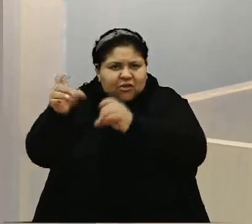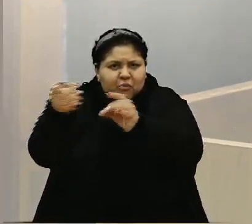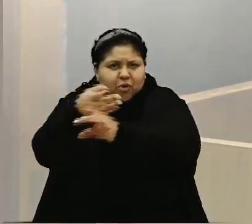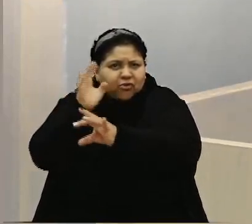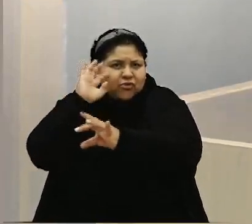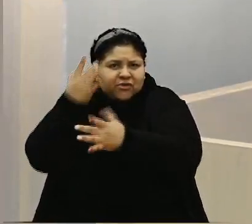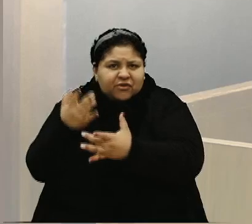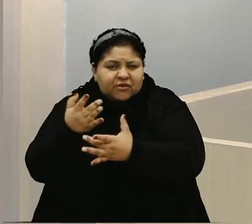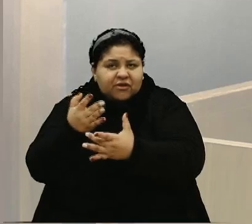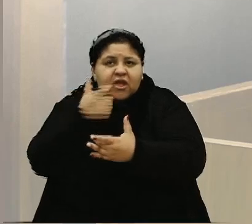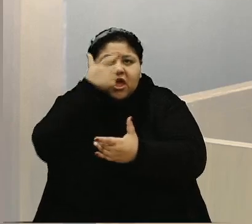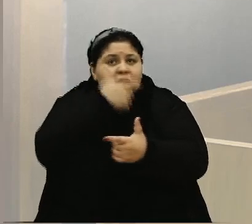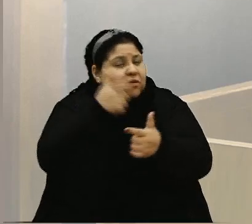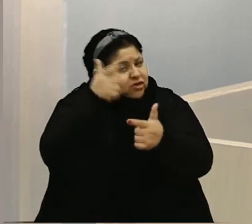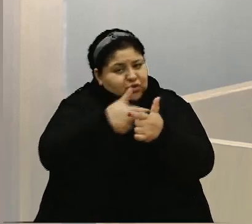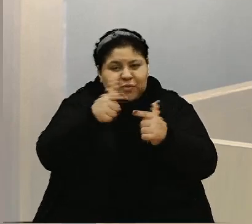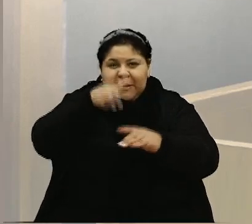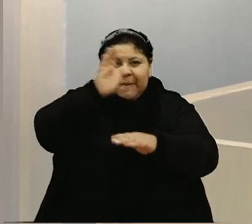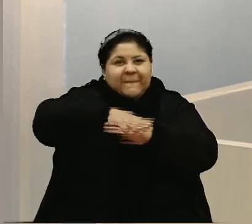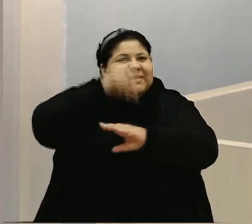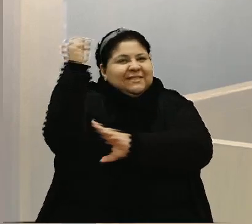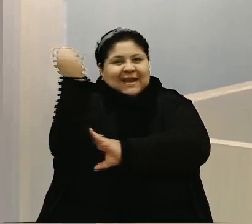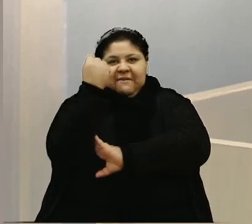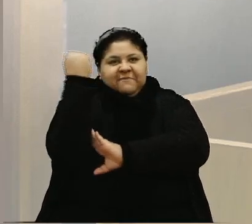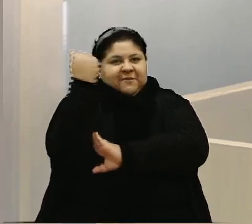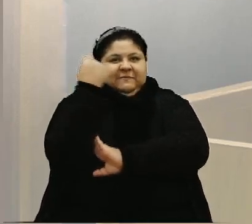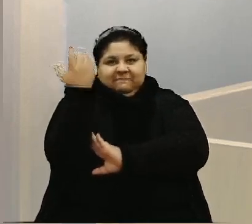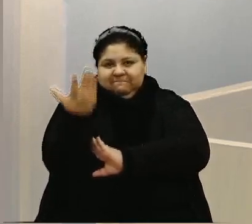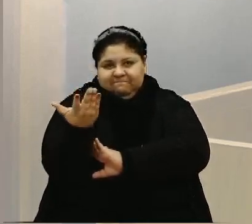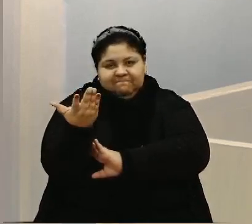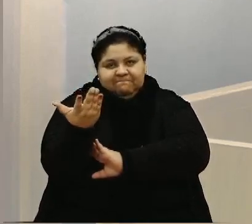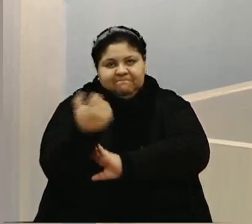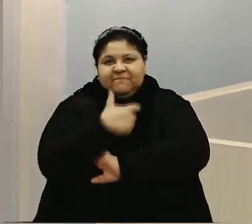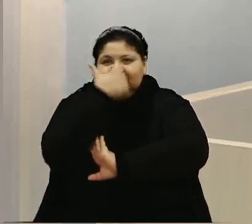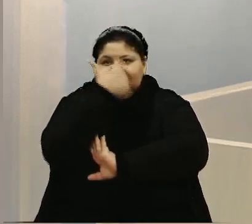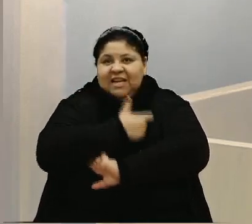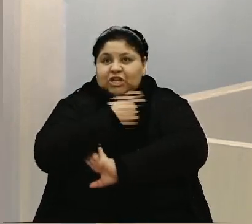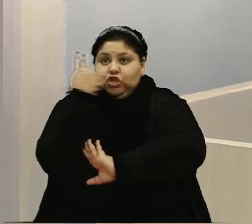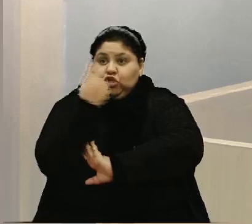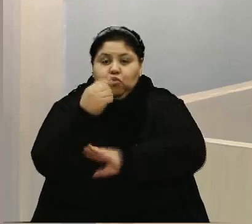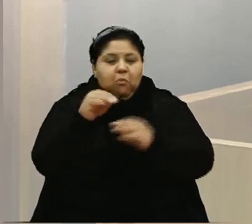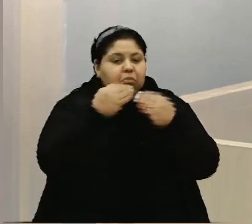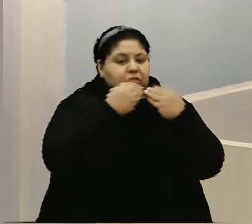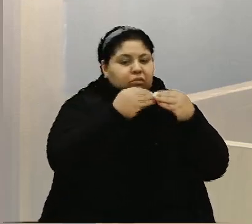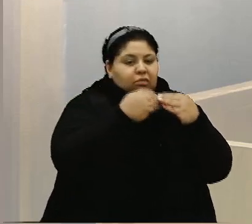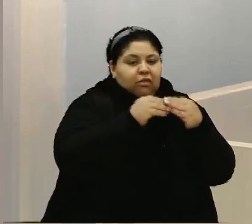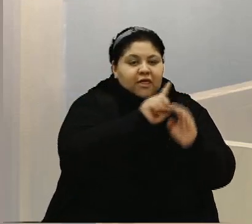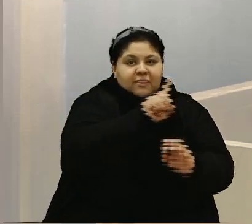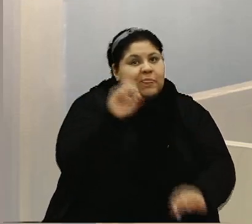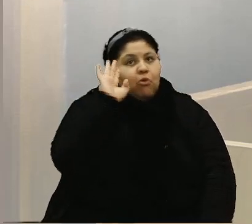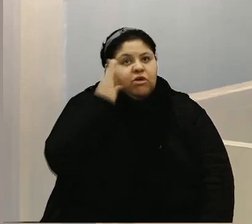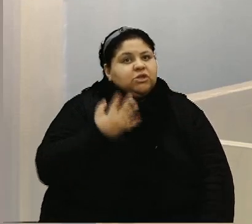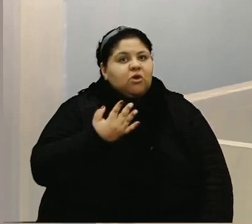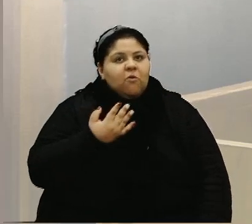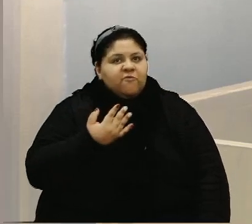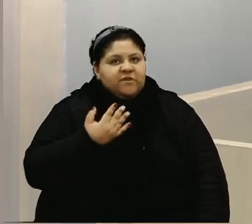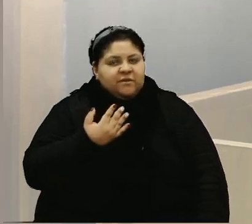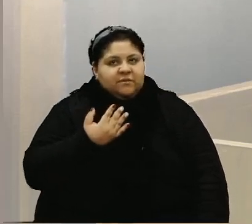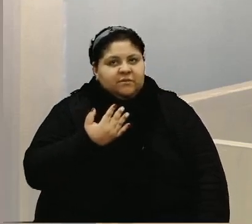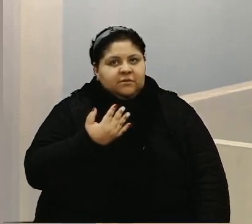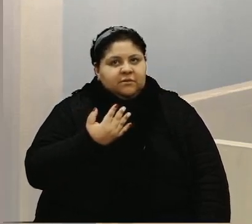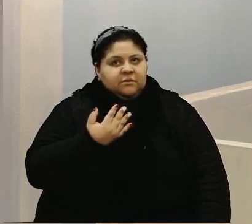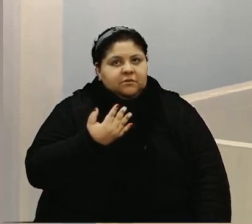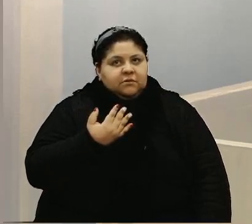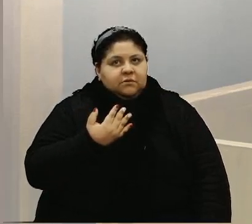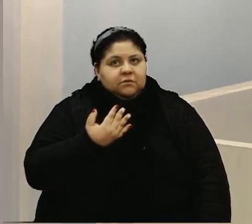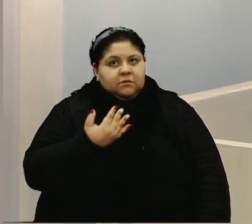Monte Carmelo são muito mais graves do que isso. Acho que uma caçamba de cascalho não vai funcionar. E é por